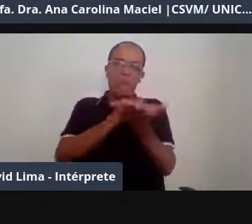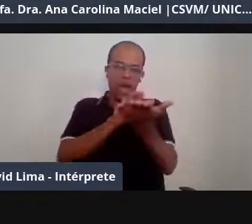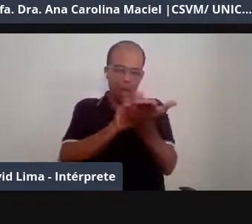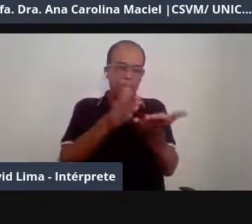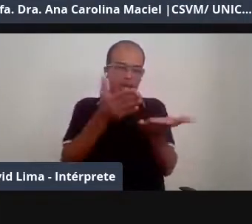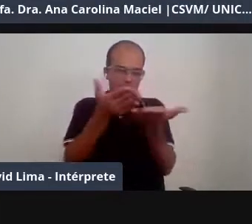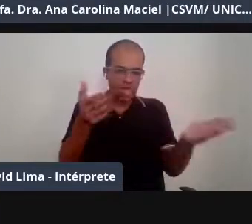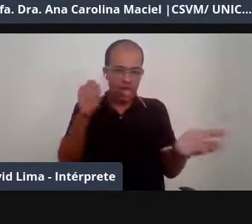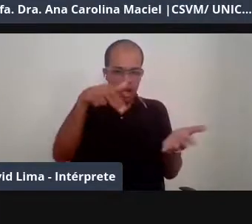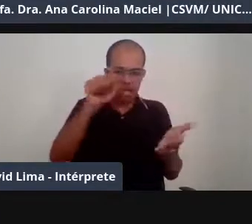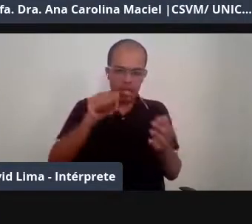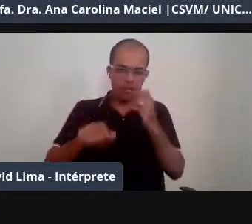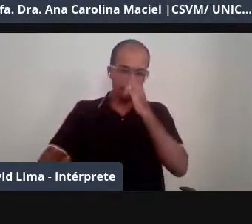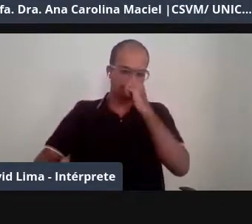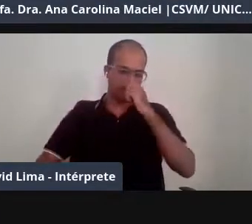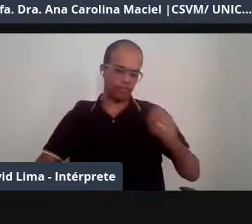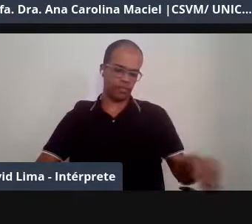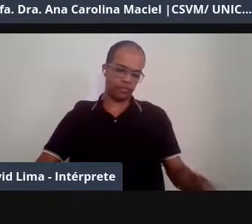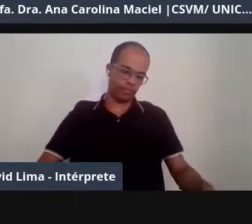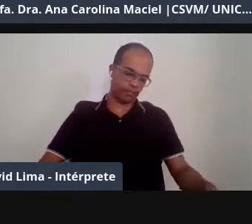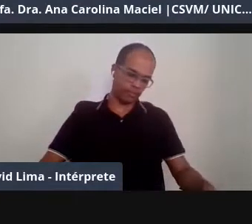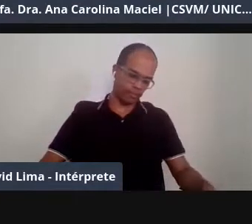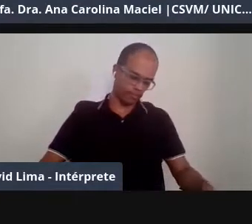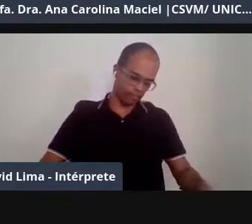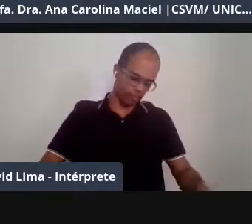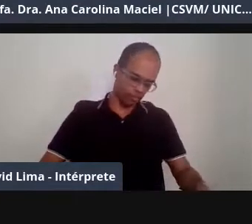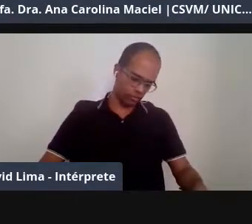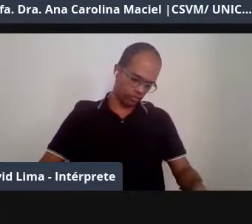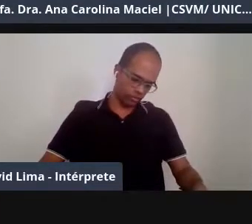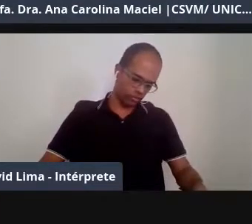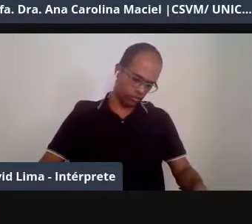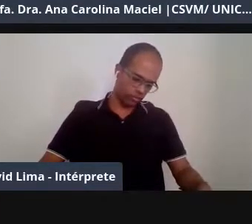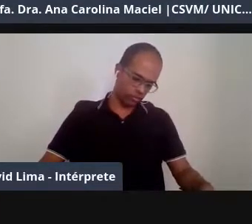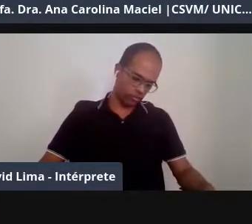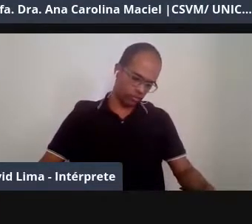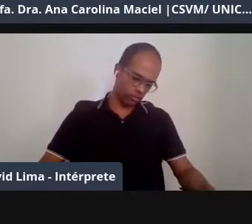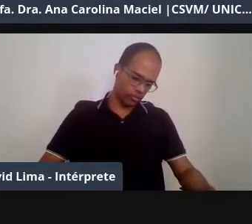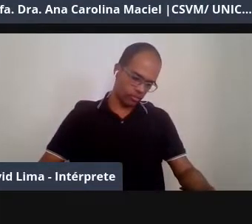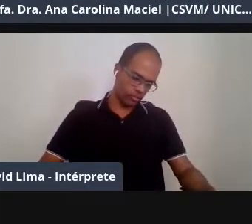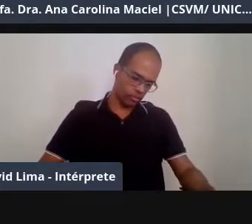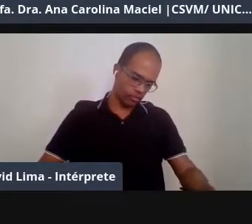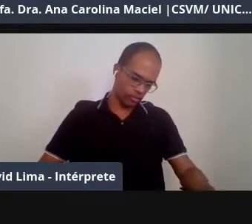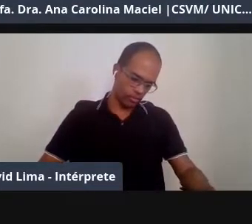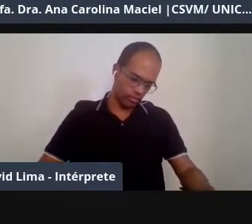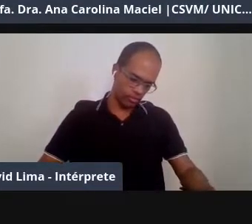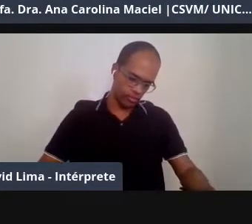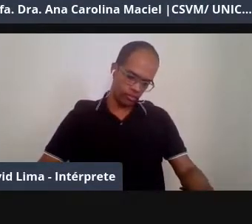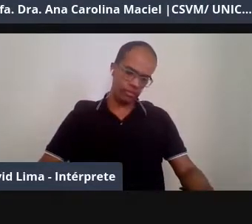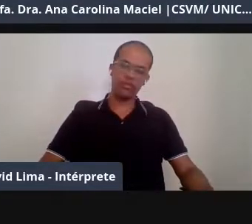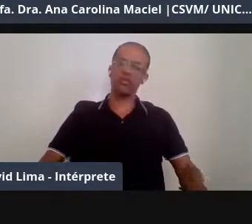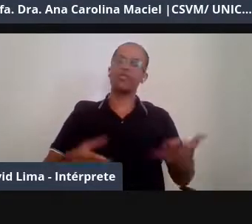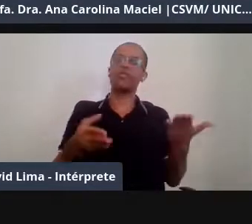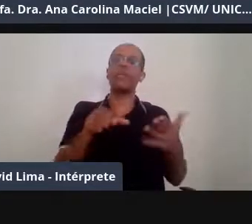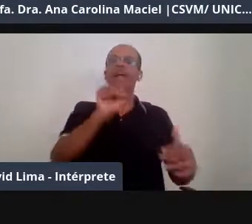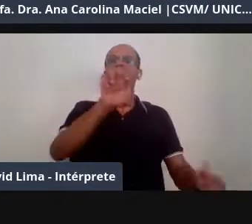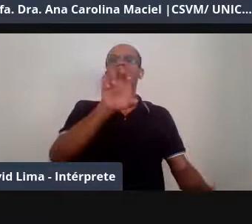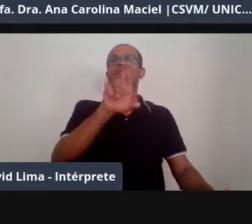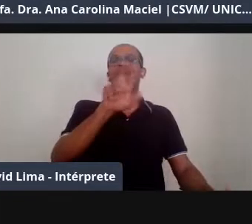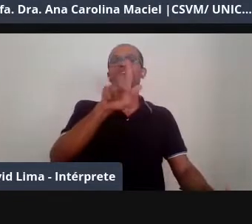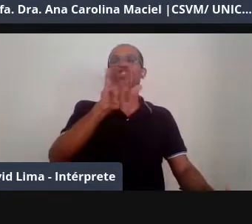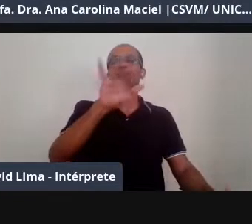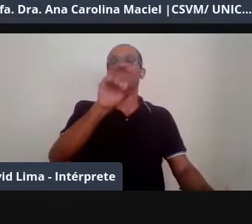Ana Carolina, e o trabalho que vocês fazem na cátedra Sérgio Vieira de Mello. Grande Sérgio Vieira de Mello, inesquecível,